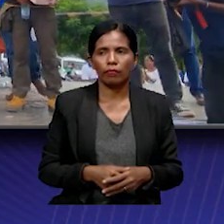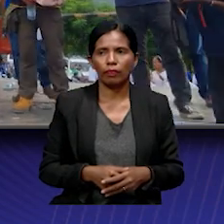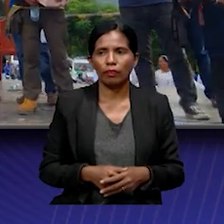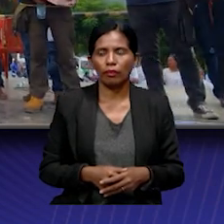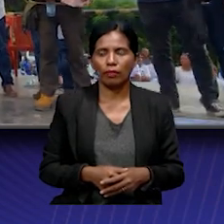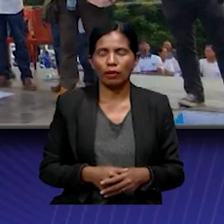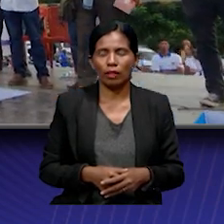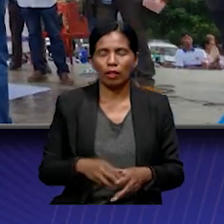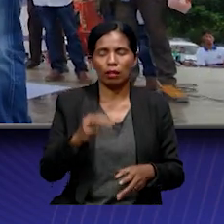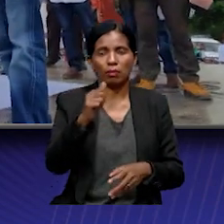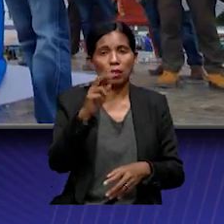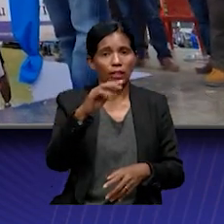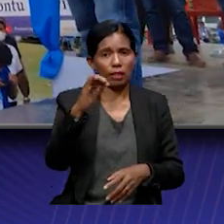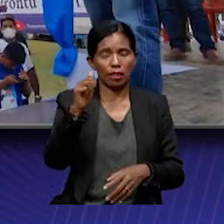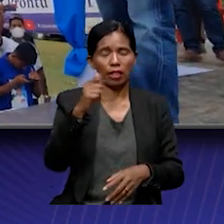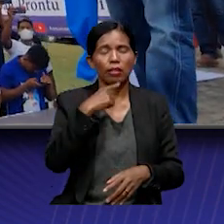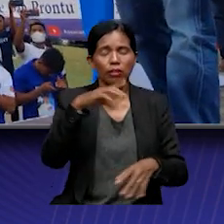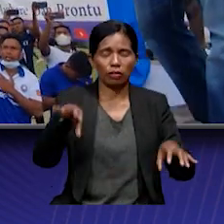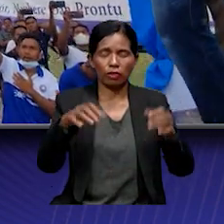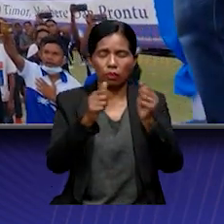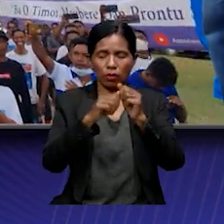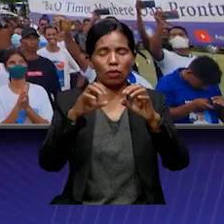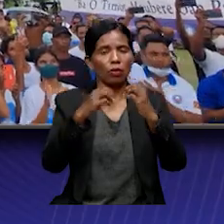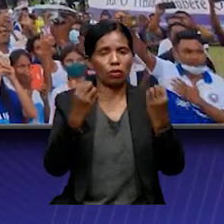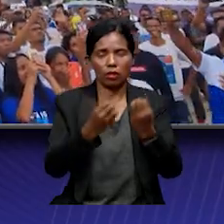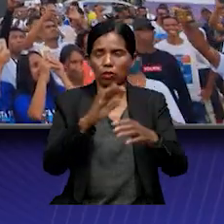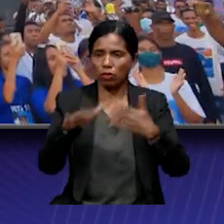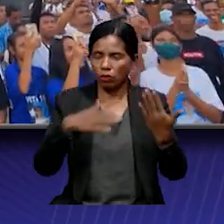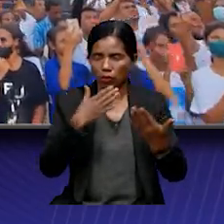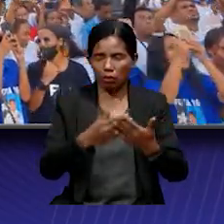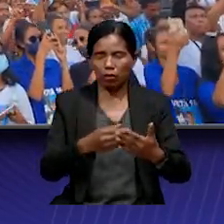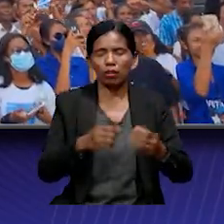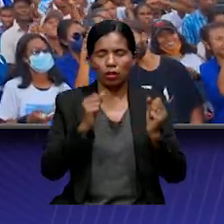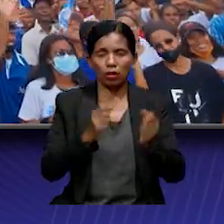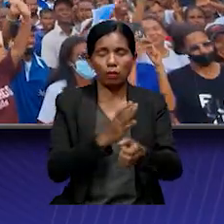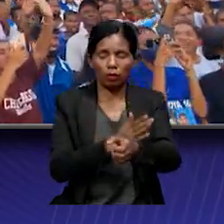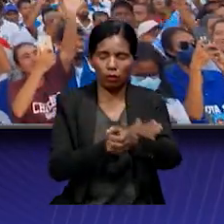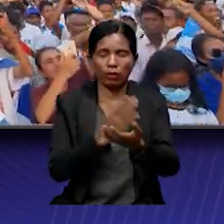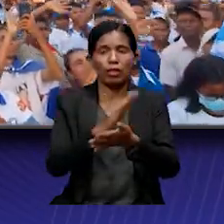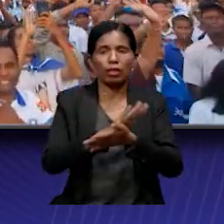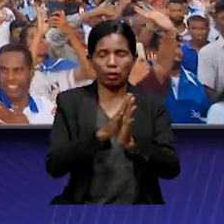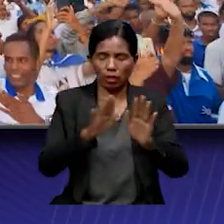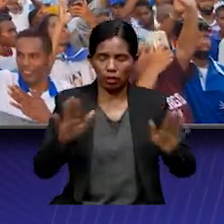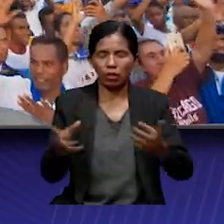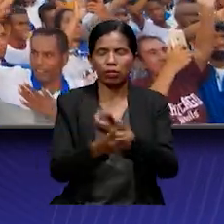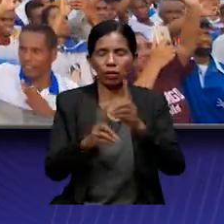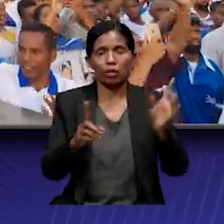Mariano Sanam Sabino mos se coordena ho organ hotu atu promove liberdade no demokrasia ye Timor Leste ho di hatudu ba mundo